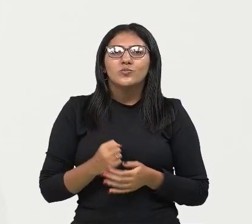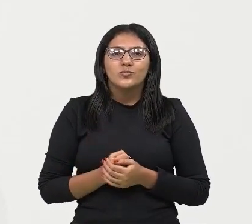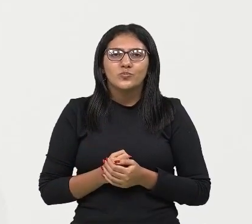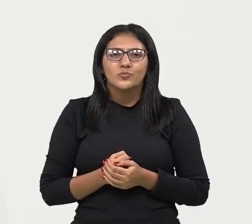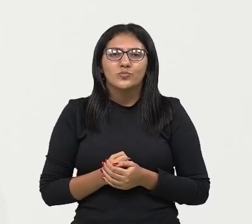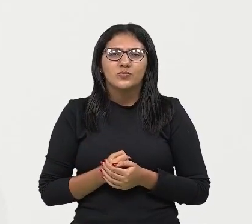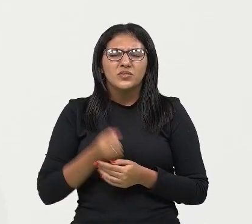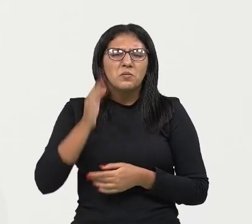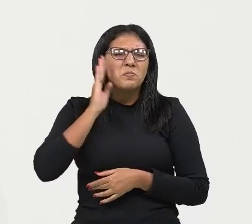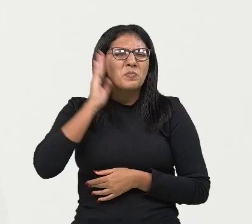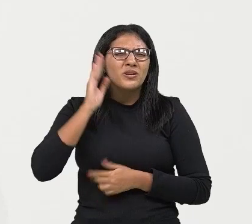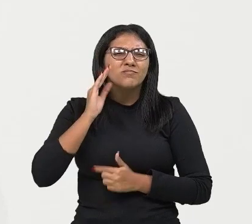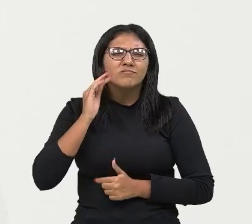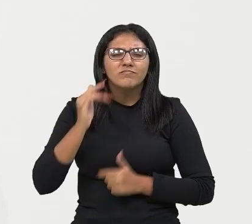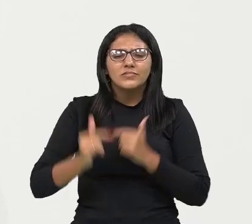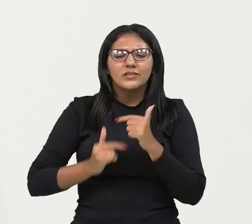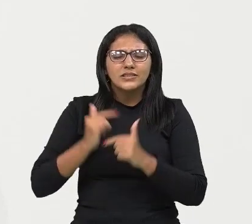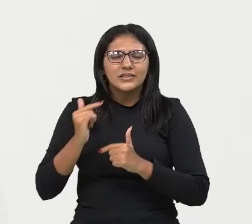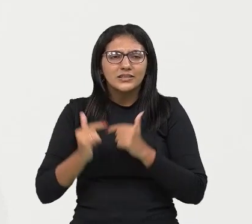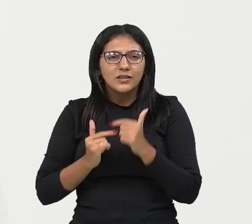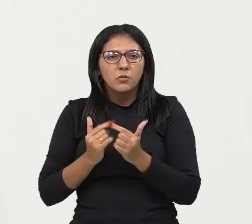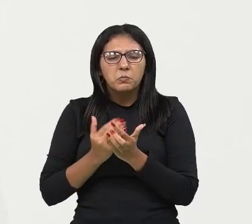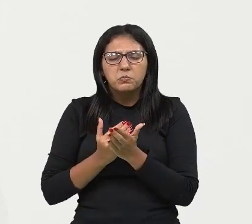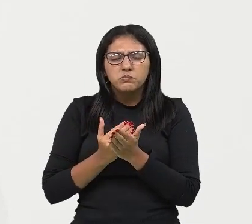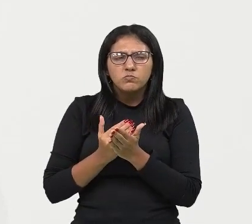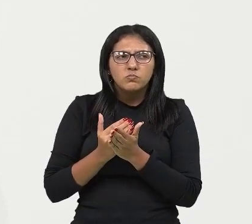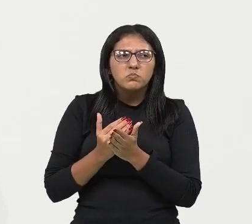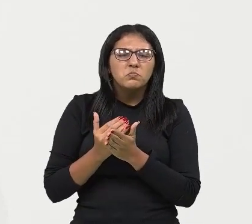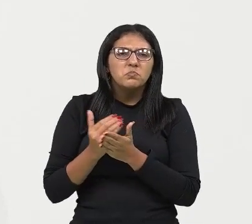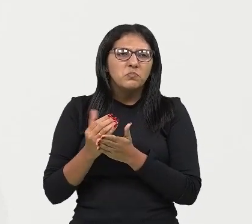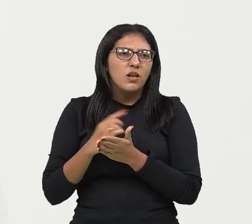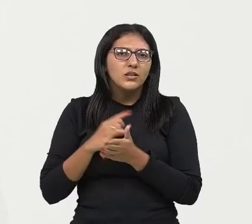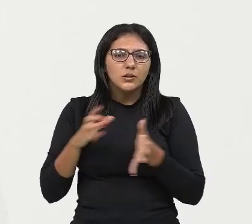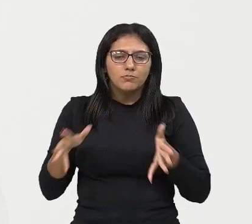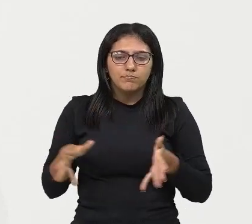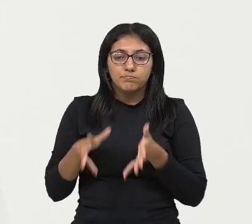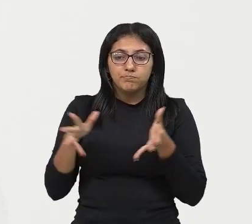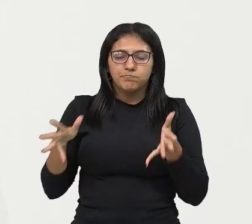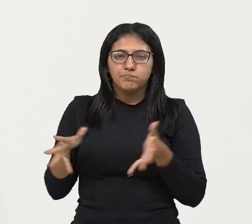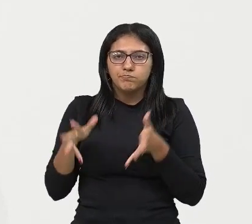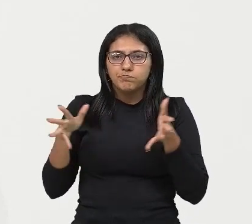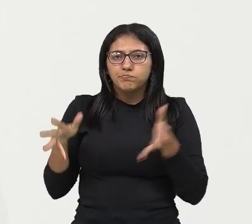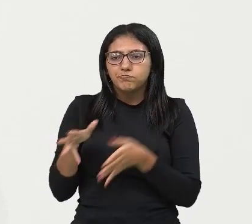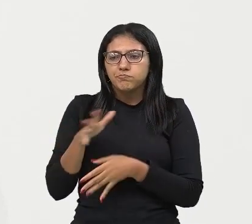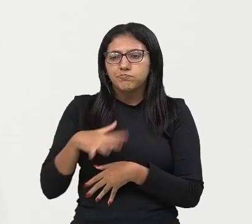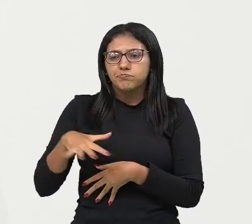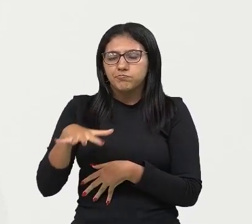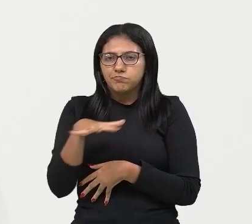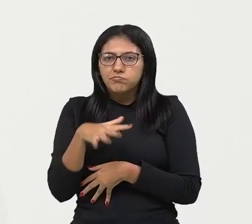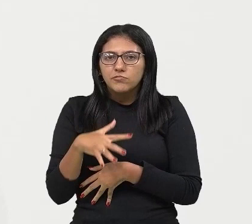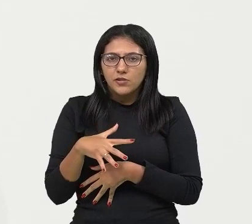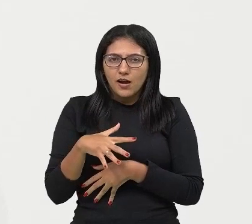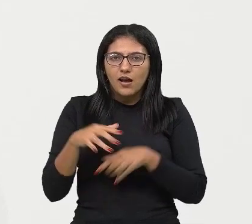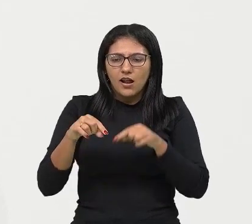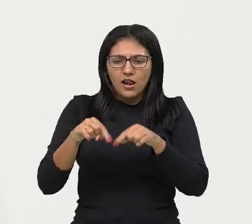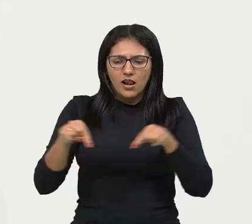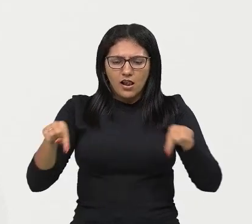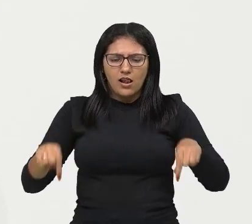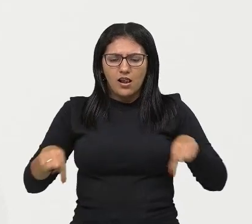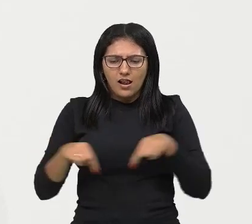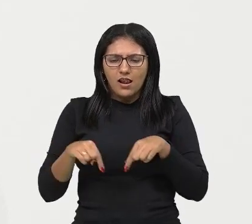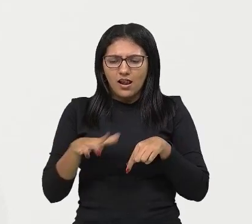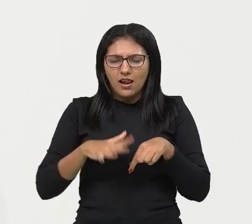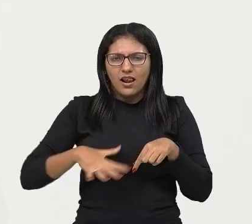principais atividades que começam a favorecer aí o domínio das terras, principalmente para